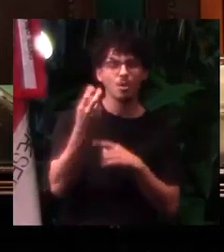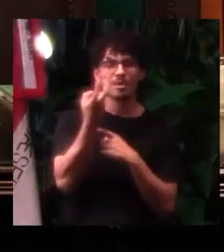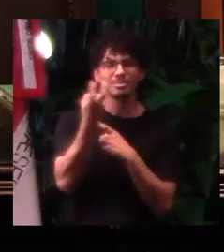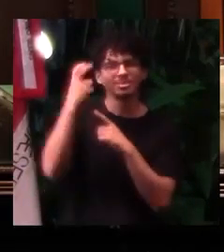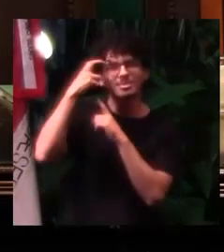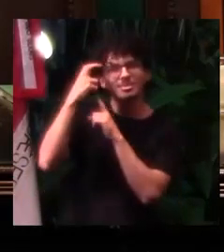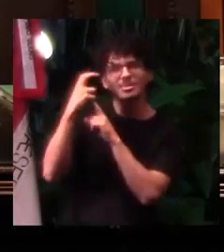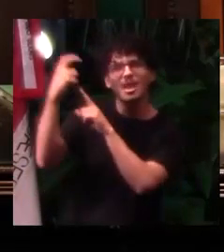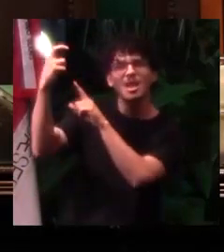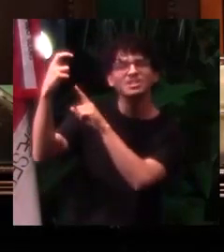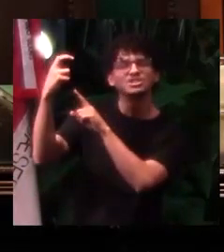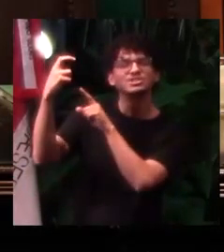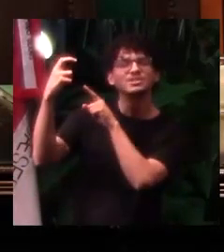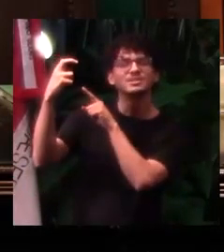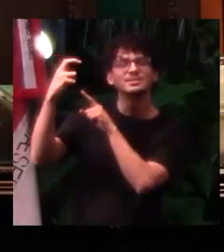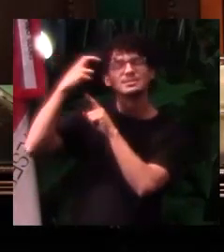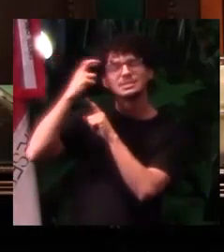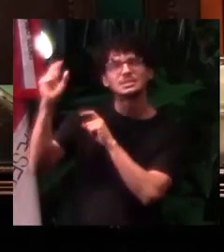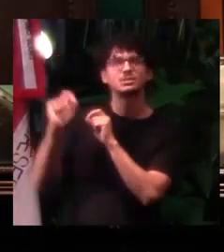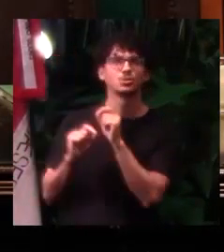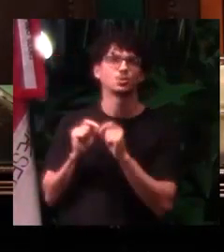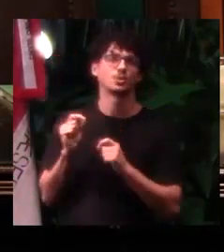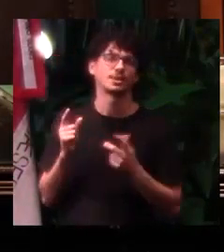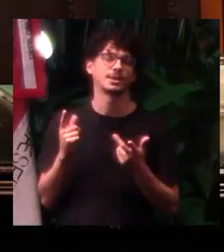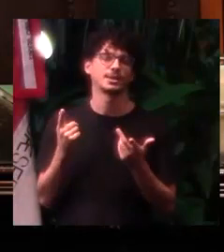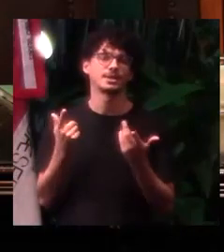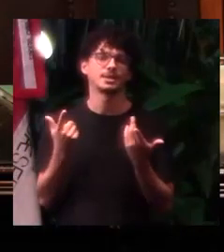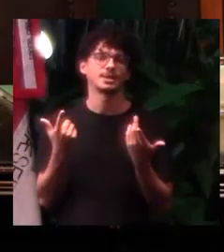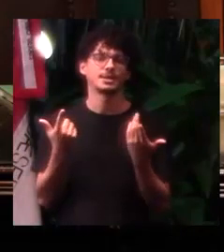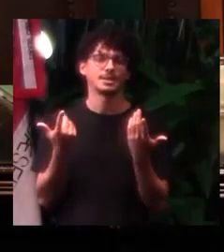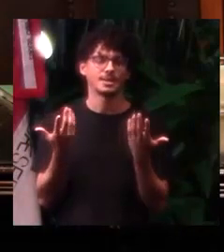que são vindos das parâmetros